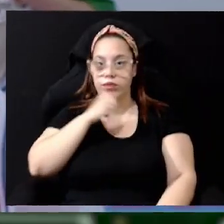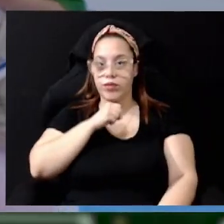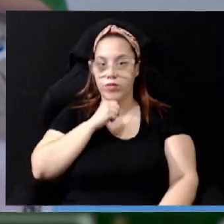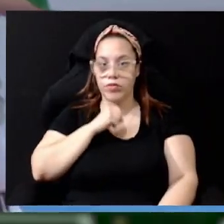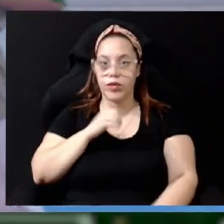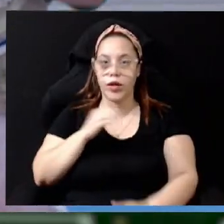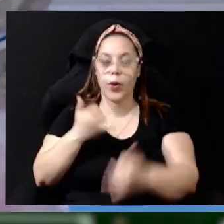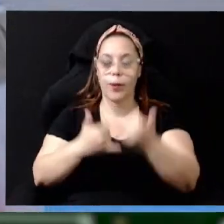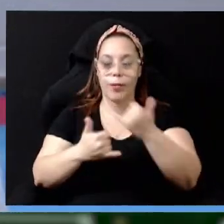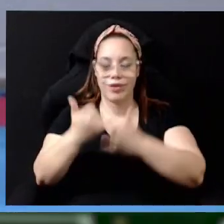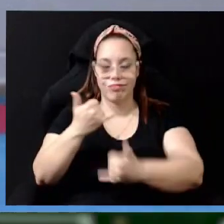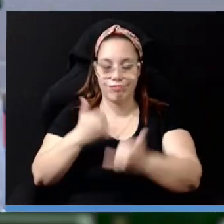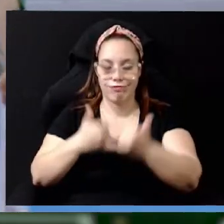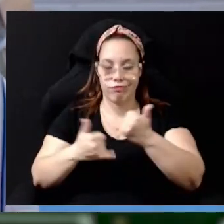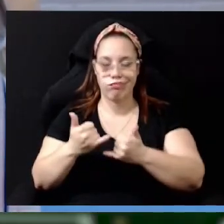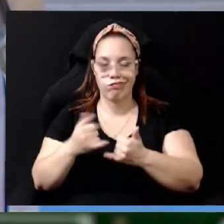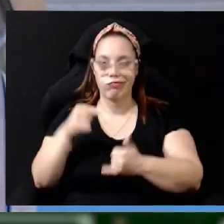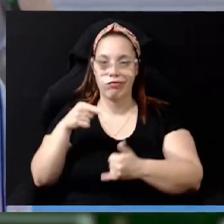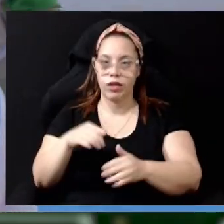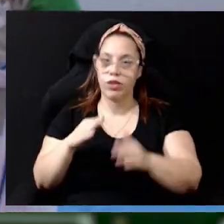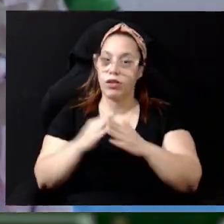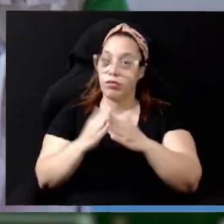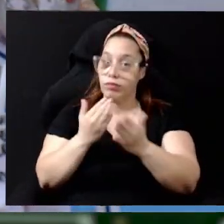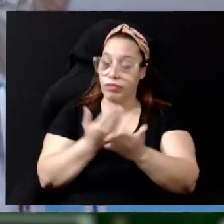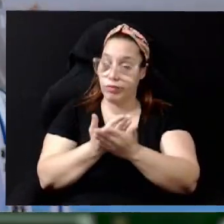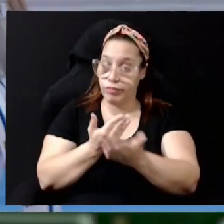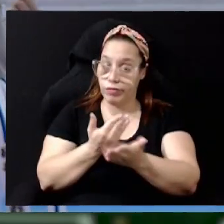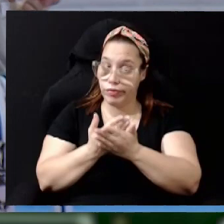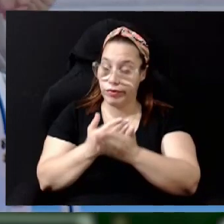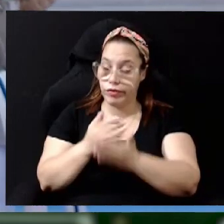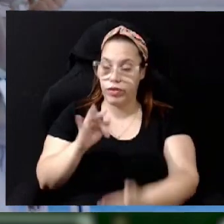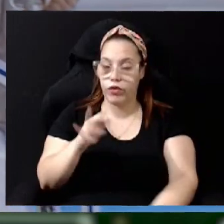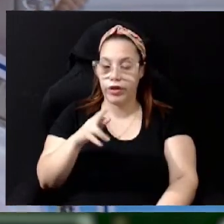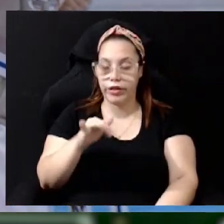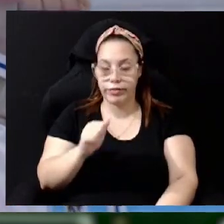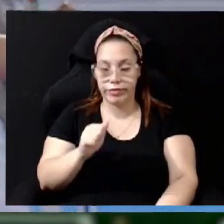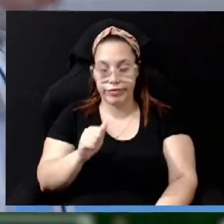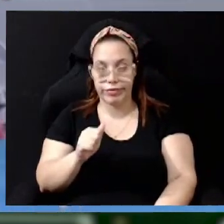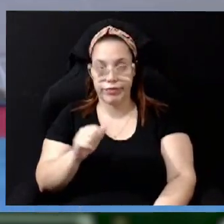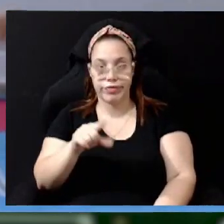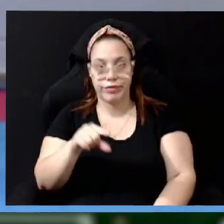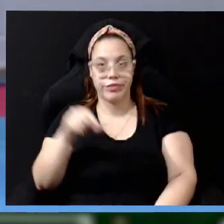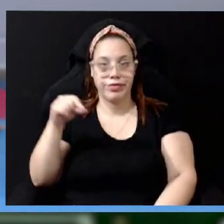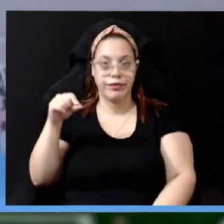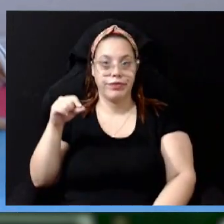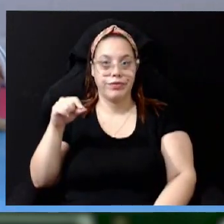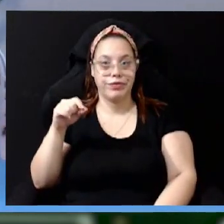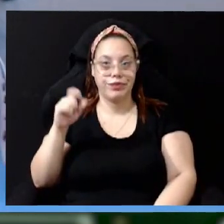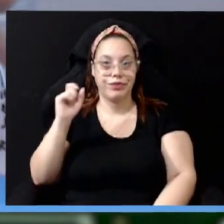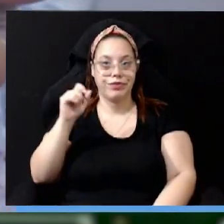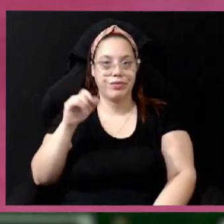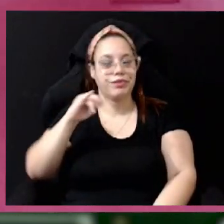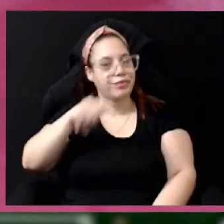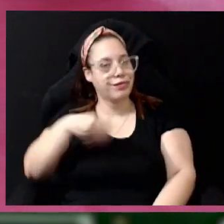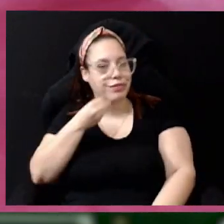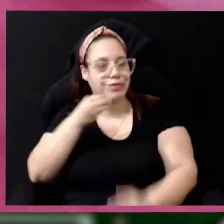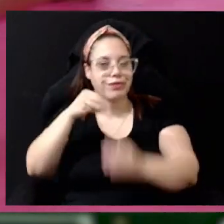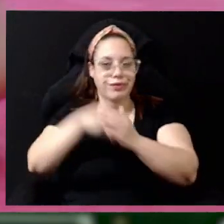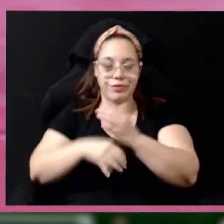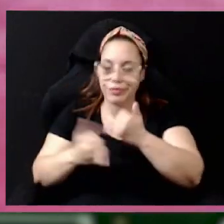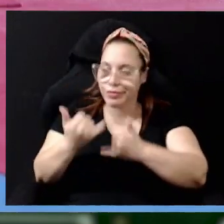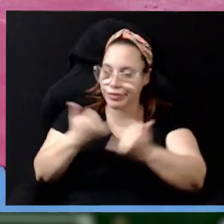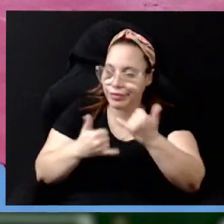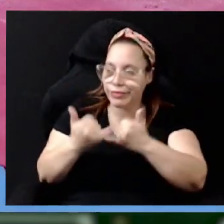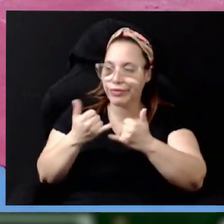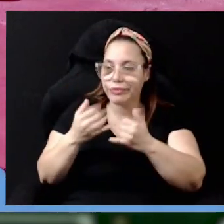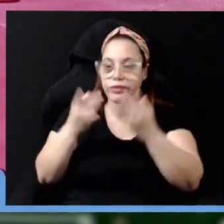mais velhos, o brincar faz parte da educação física. Só que nós tentamos ao máximo tirar o que vai ser proveitoso dentro